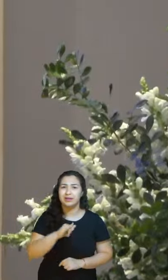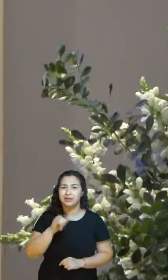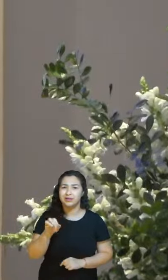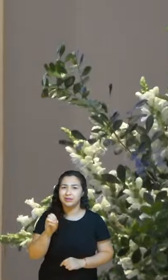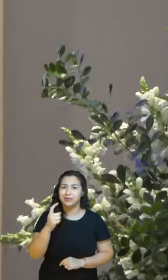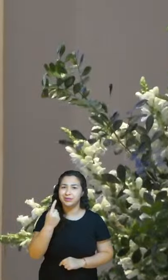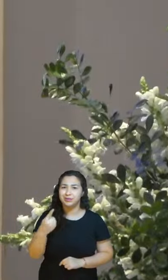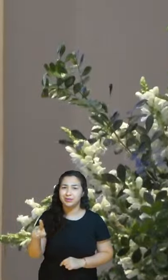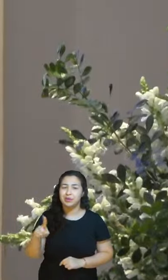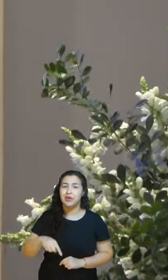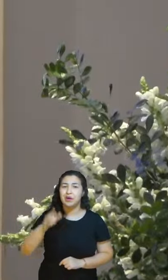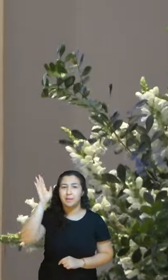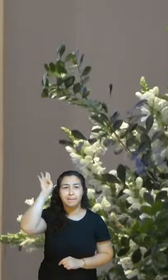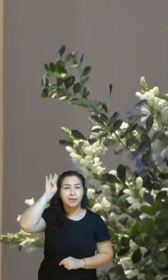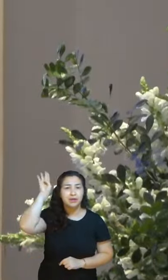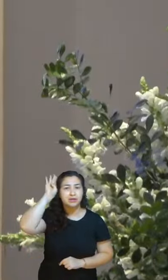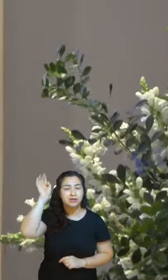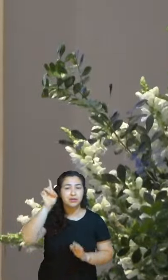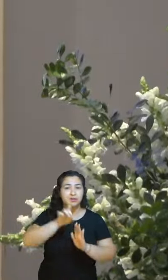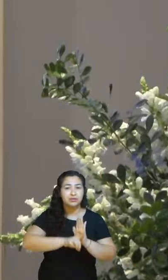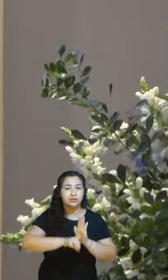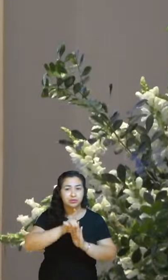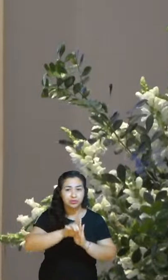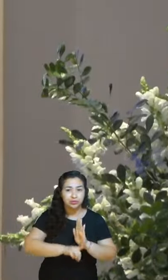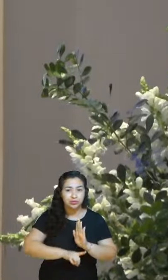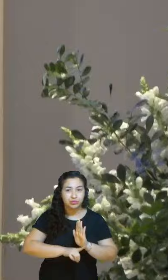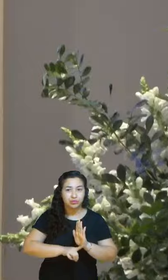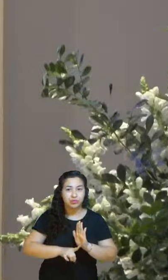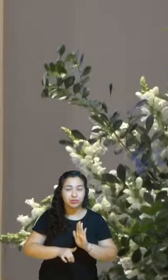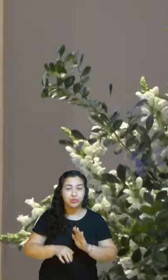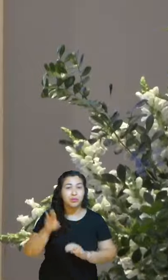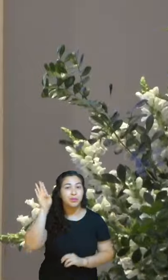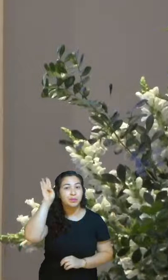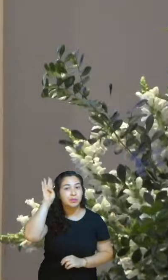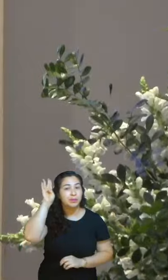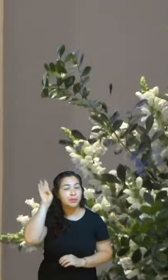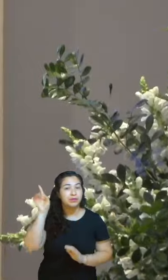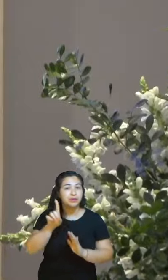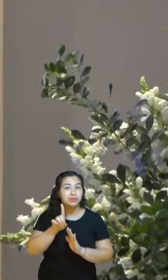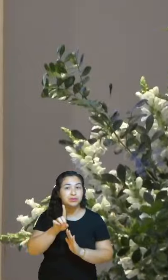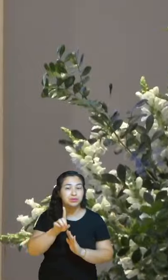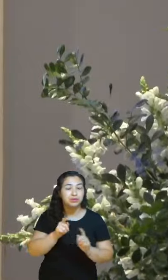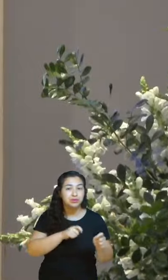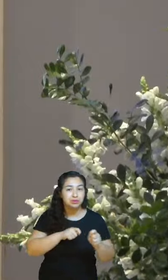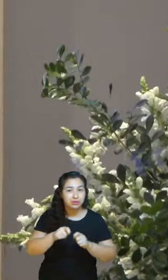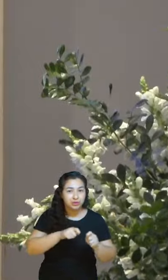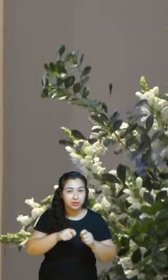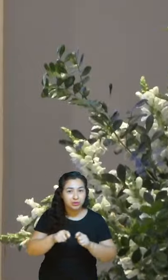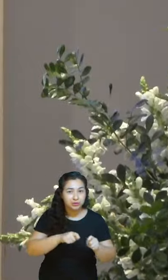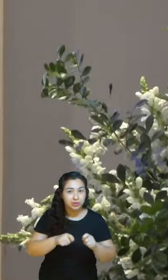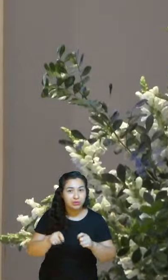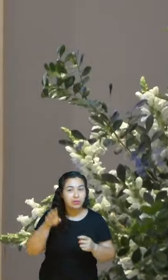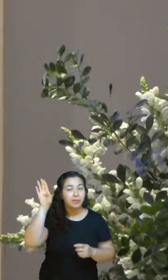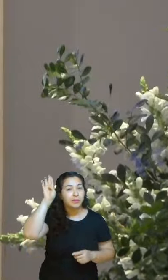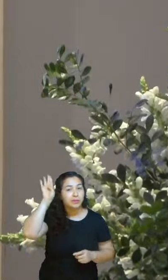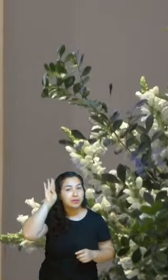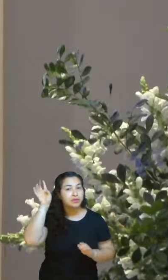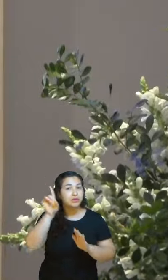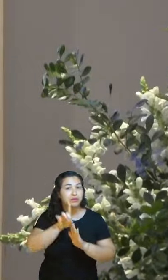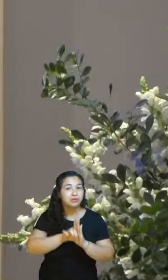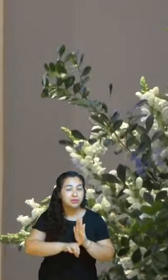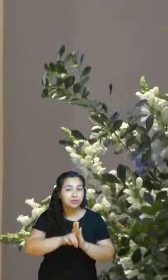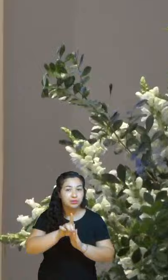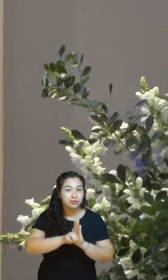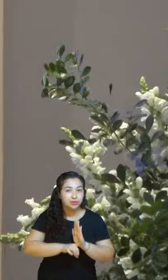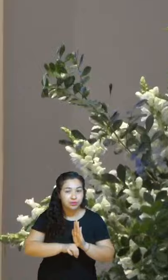em administração de empresas para zague Bacharel em Direito pela baixarel de administração pela ESAG baixarel em direito pela Universidade Federal